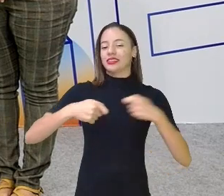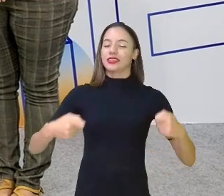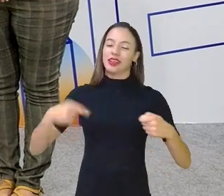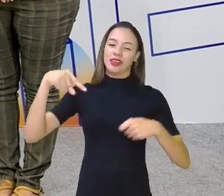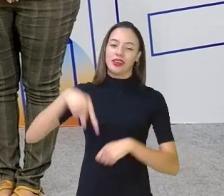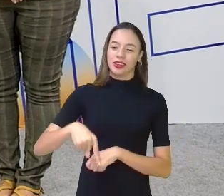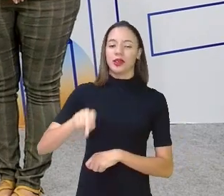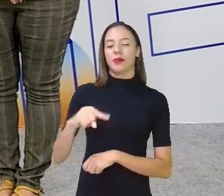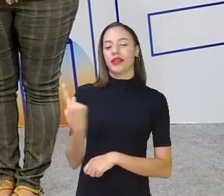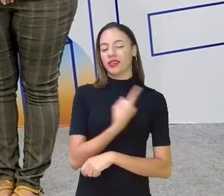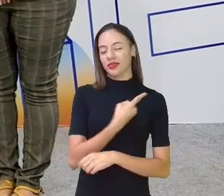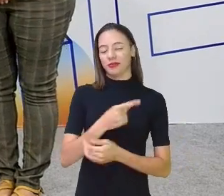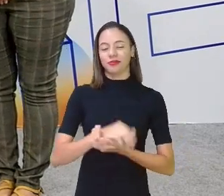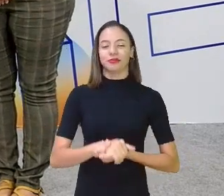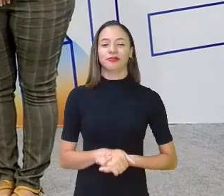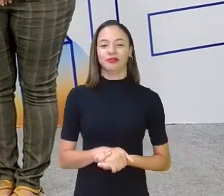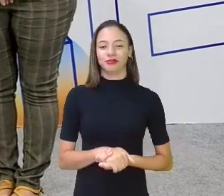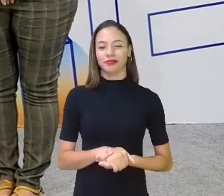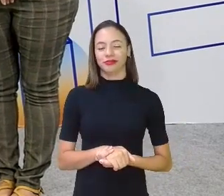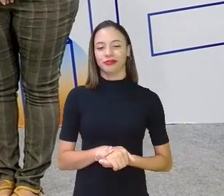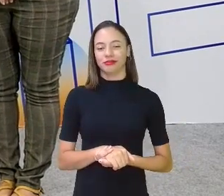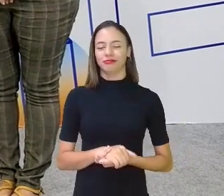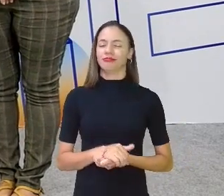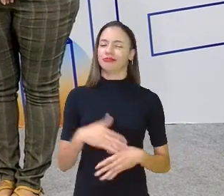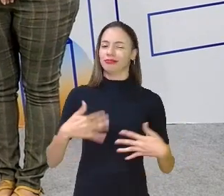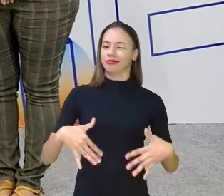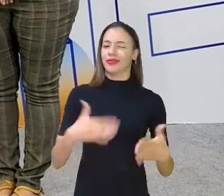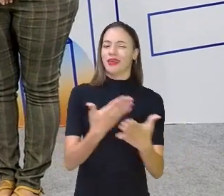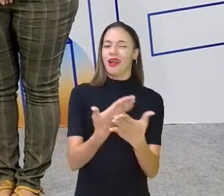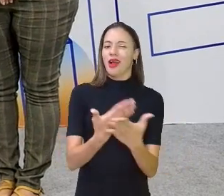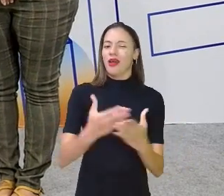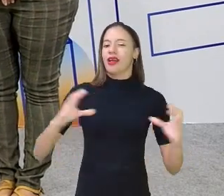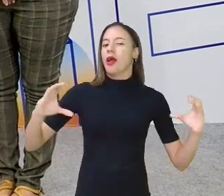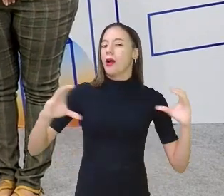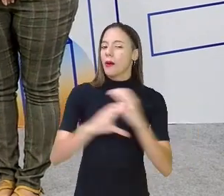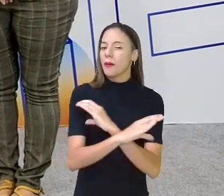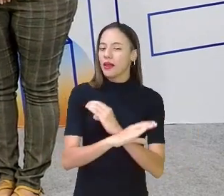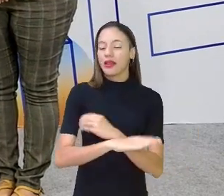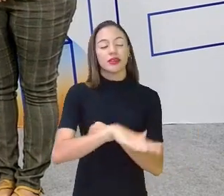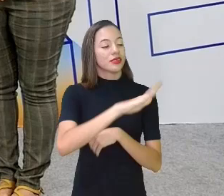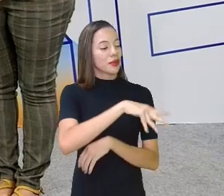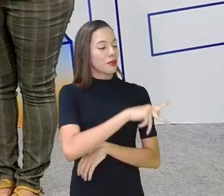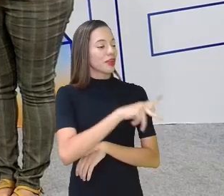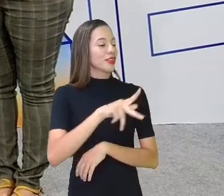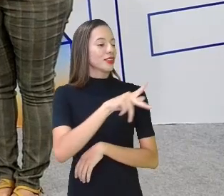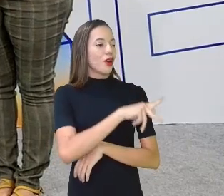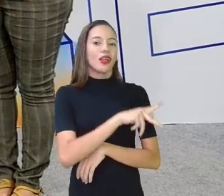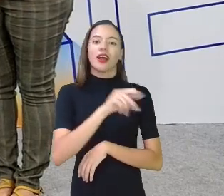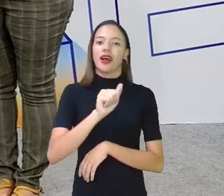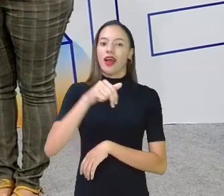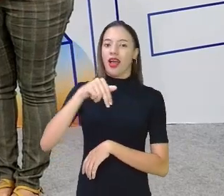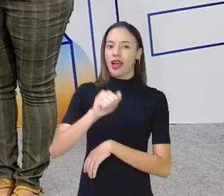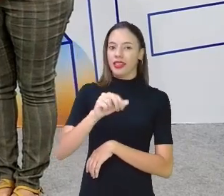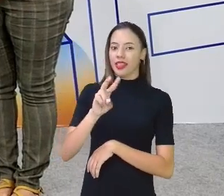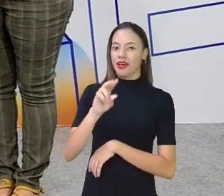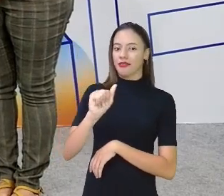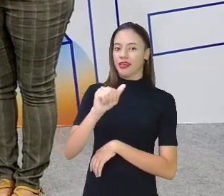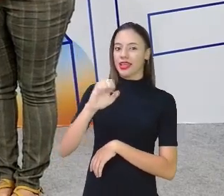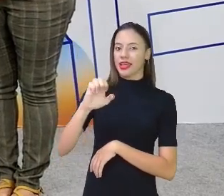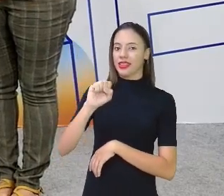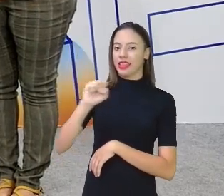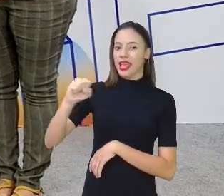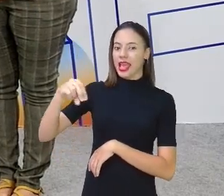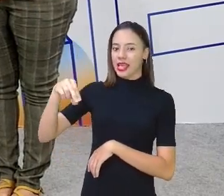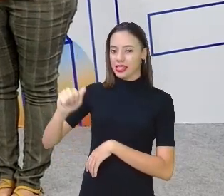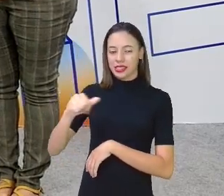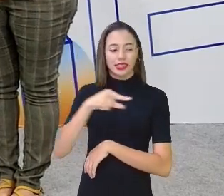pra gente. É, menina, é uma aula completa. Professora Ana Vanessa, seja bem-vinda.